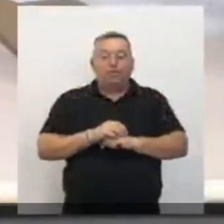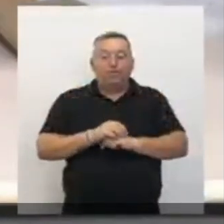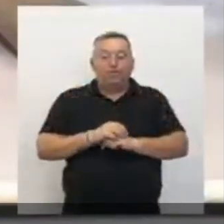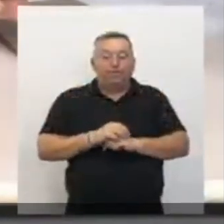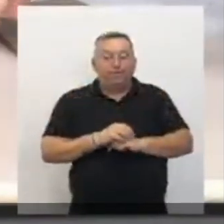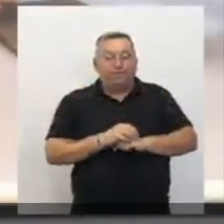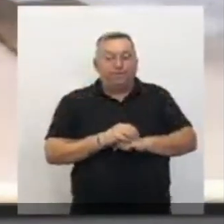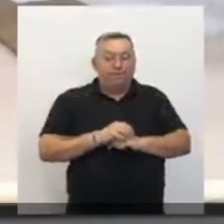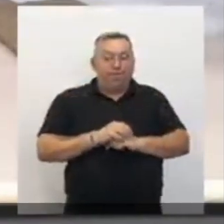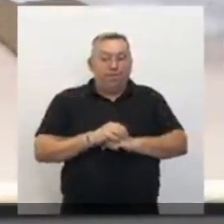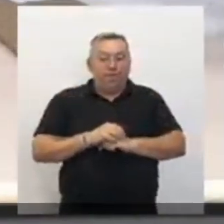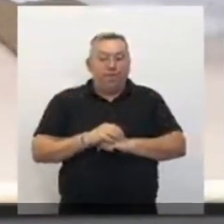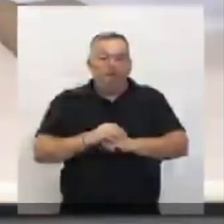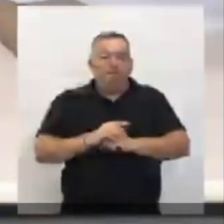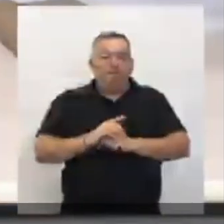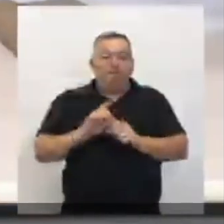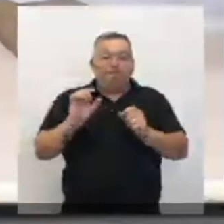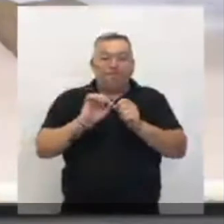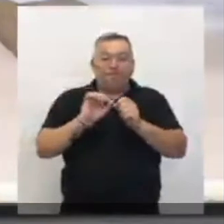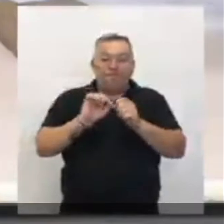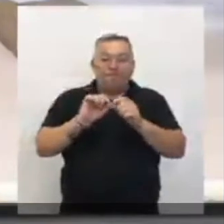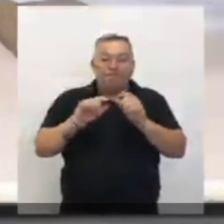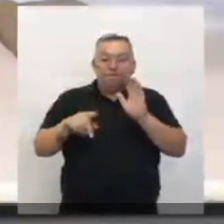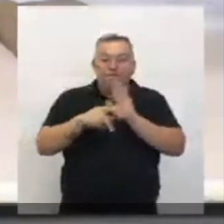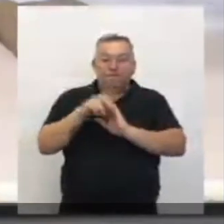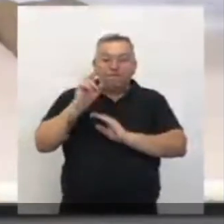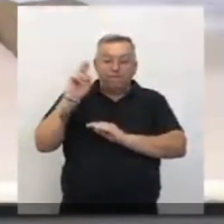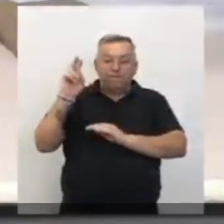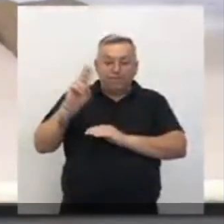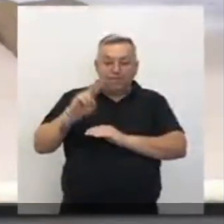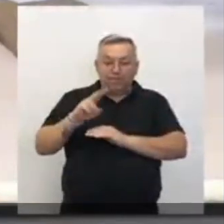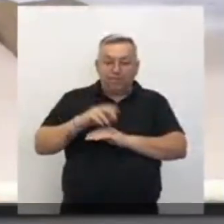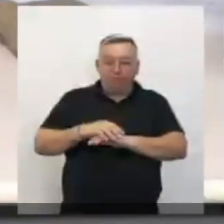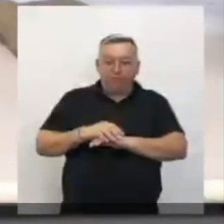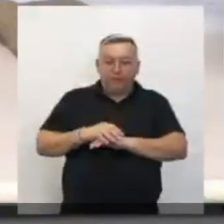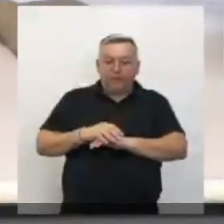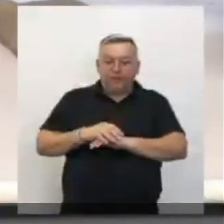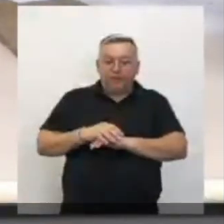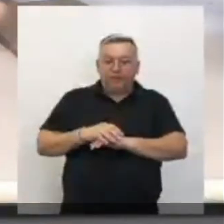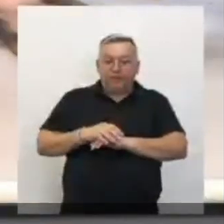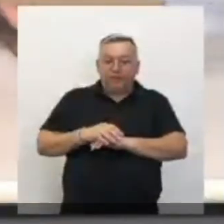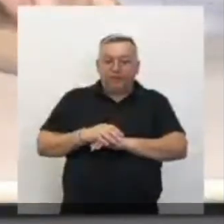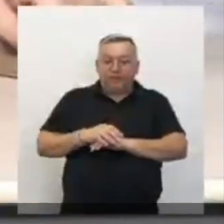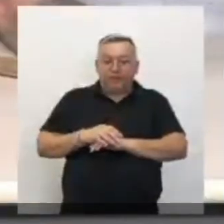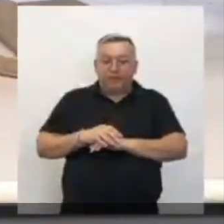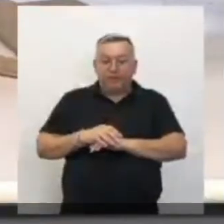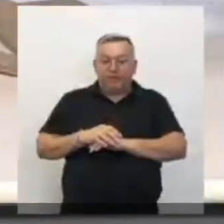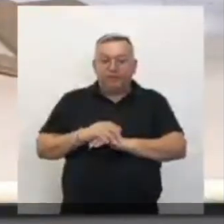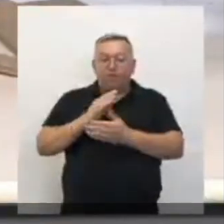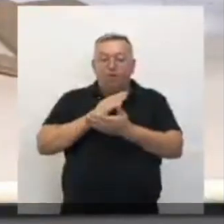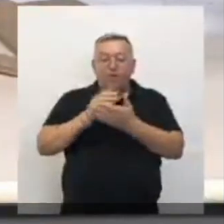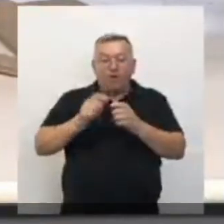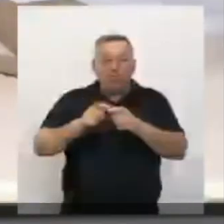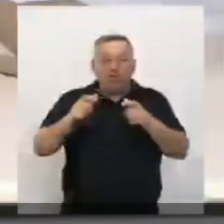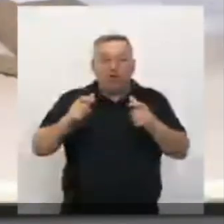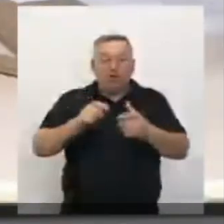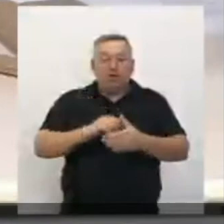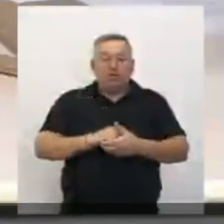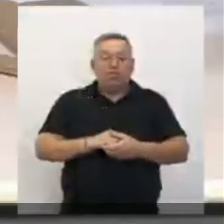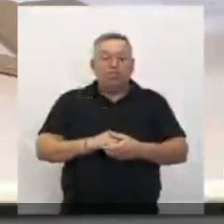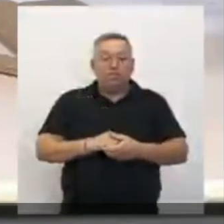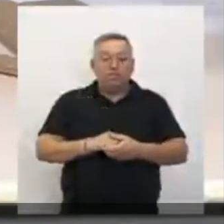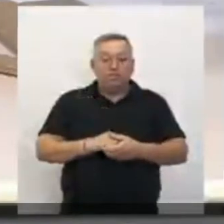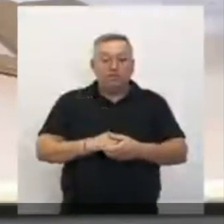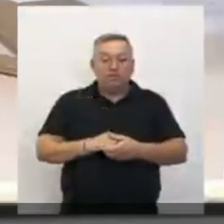Aí, fazendo essas marquinhas aqui, como vocês viram, então, fazendo essas marquinhas, eu vou começar pelos maiores. Então, eu vou pegar esses